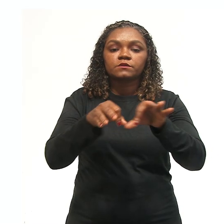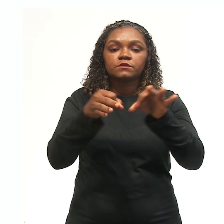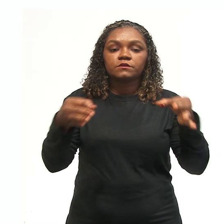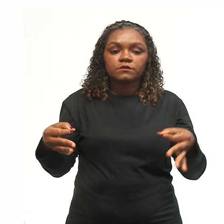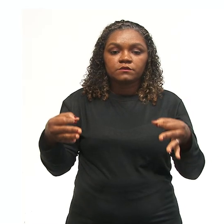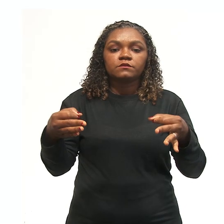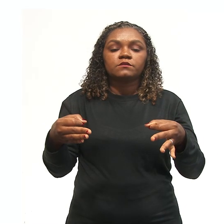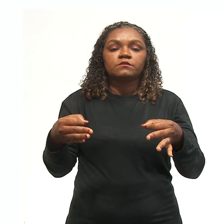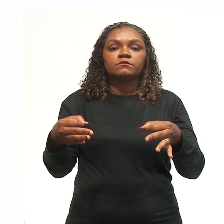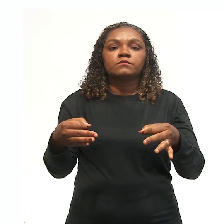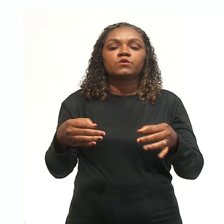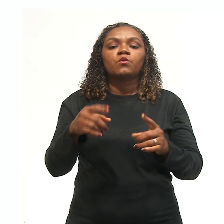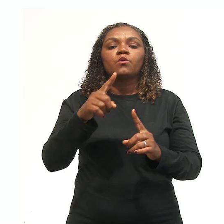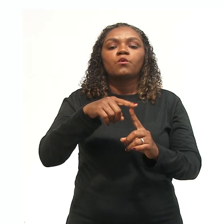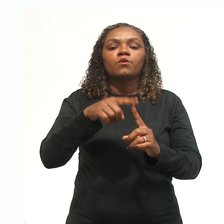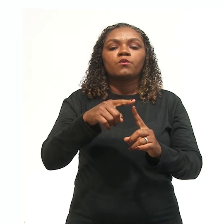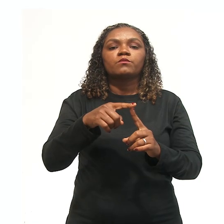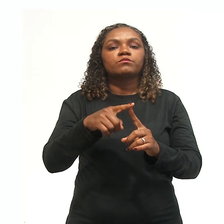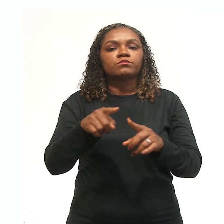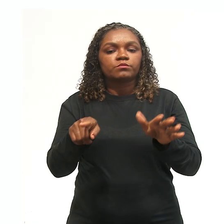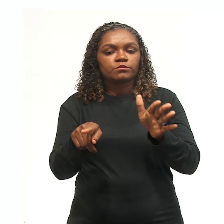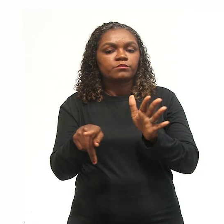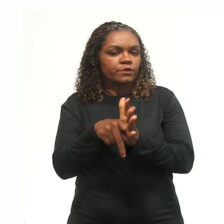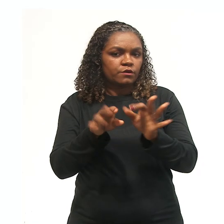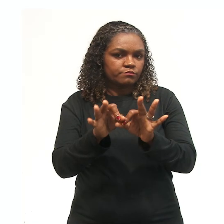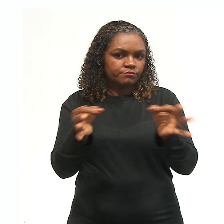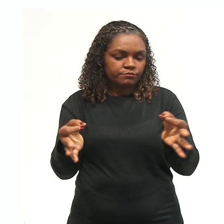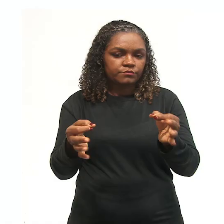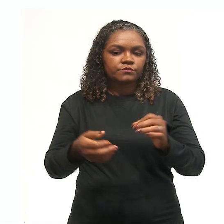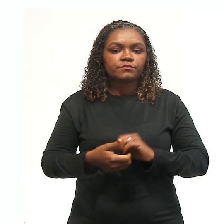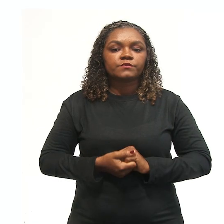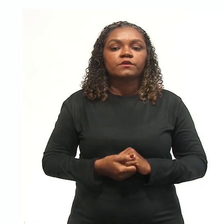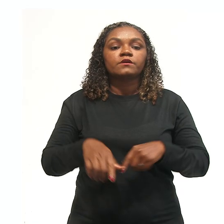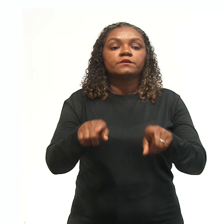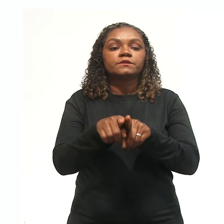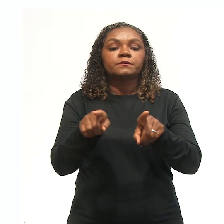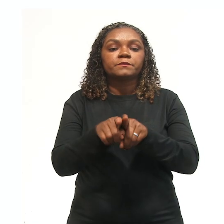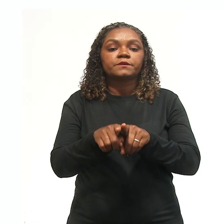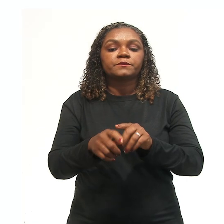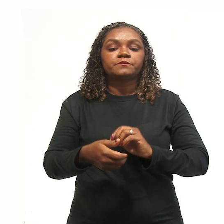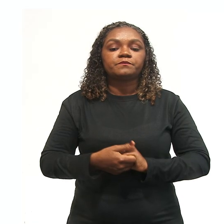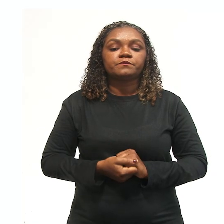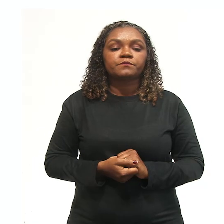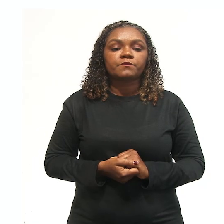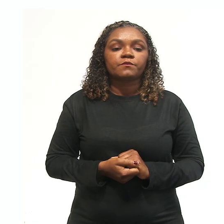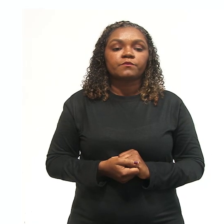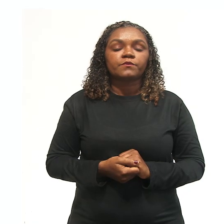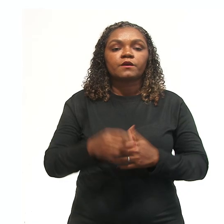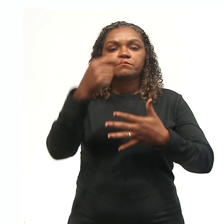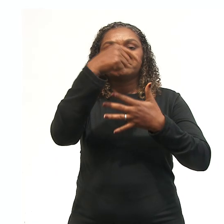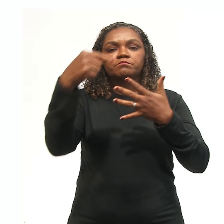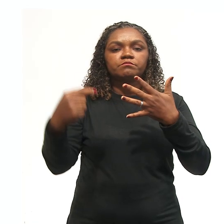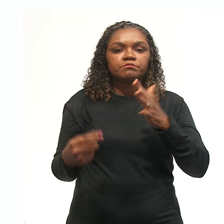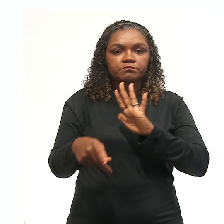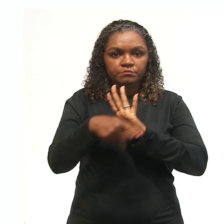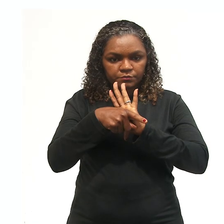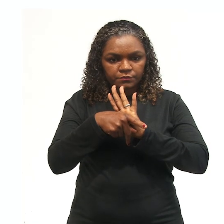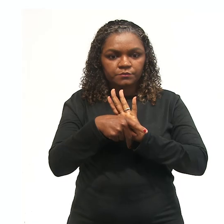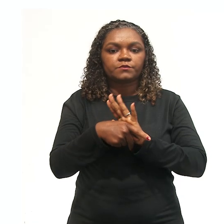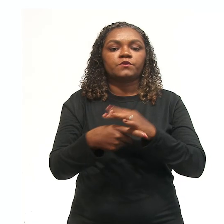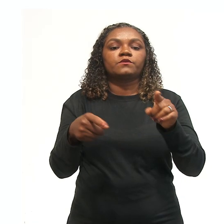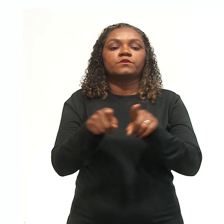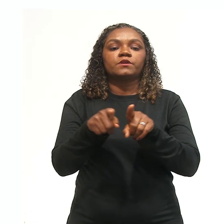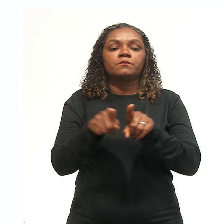todo o rito, que é um rito comum, próprio ali do pregão eletrônico. Também os critérios do pregão, seja ele